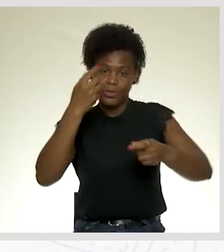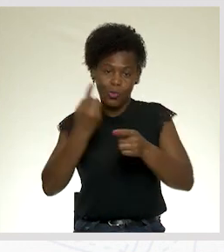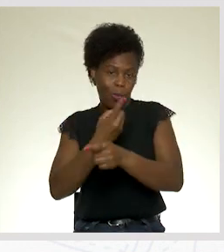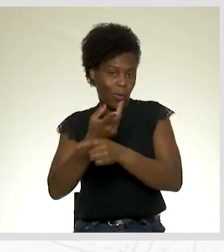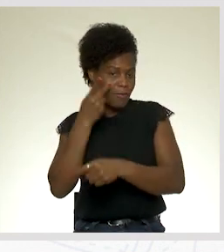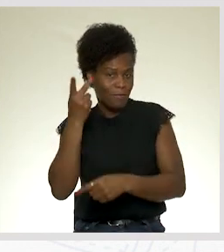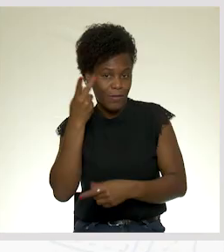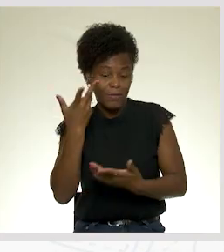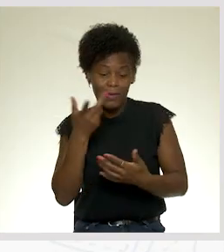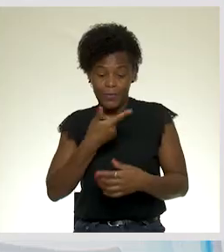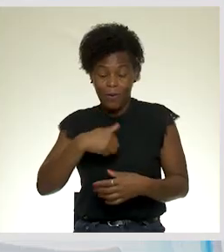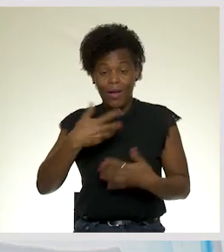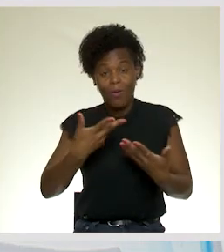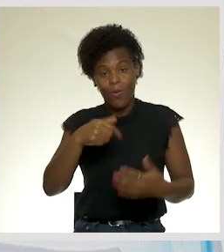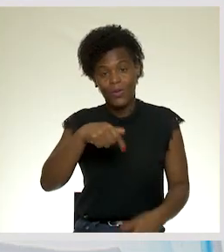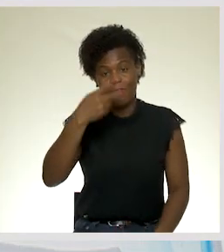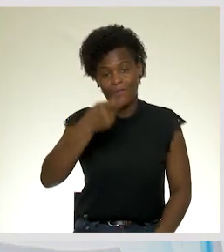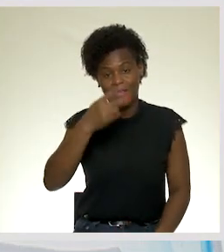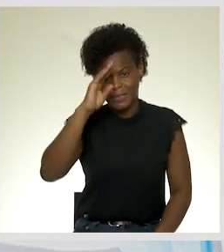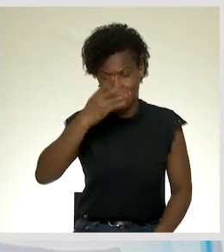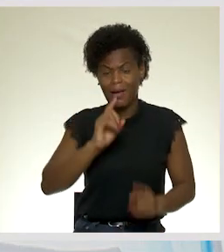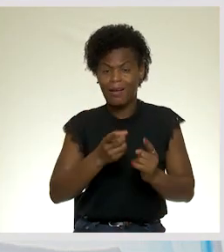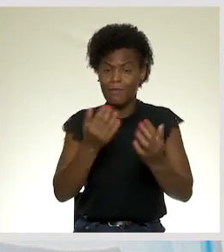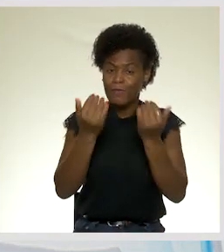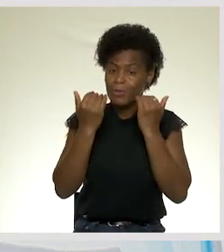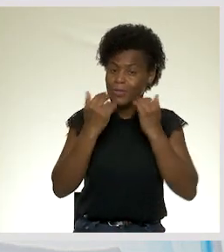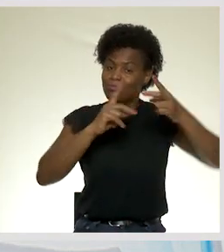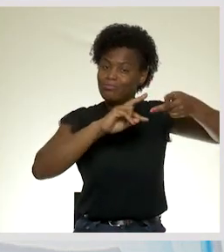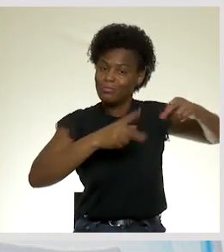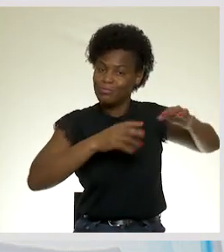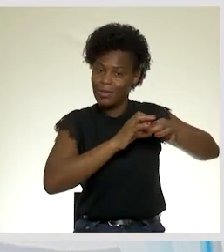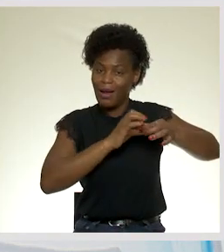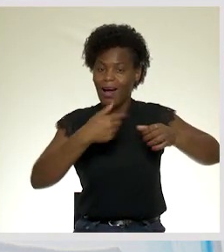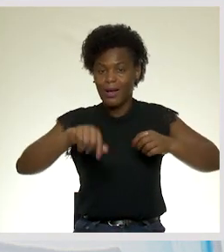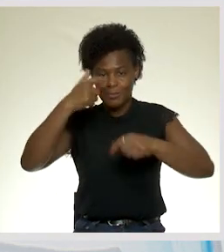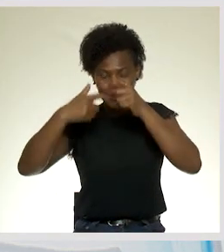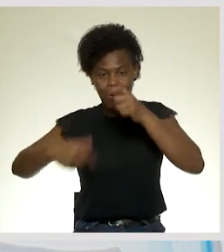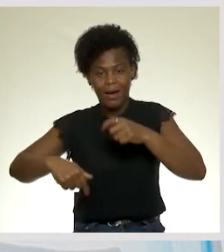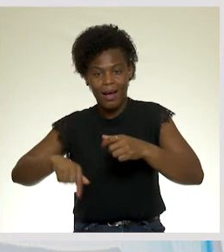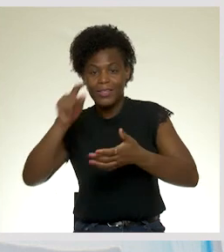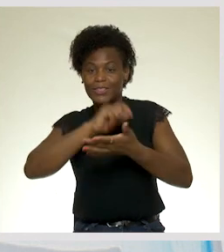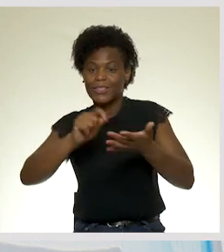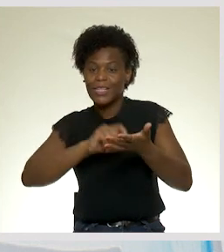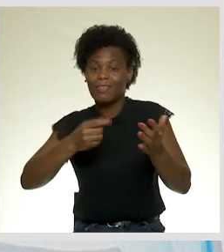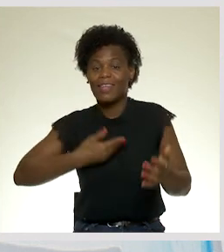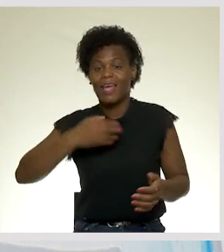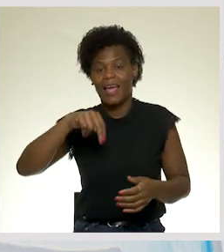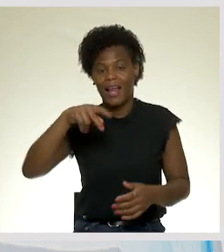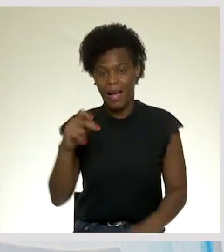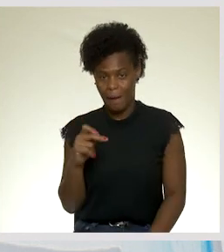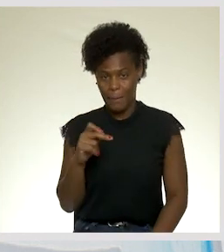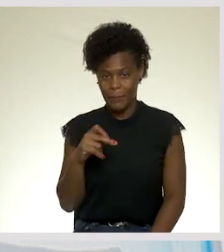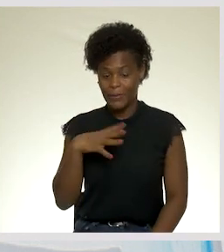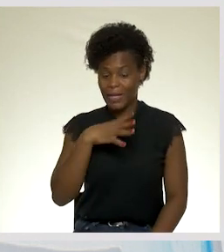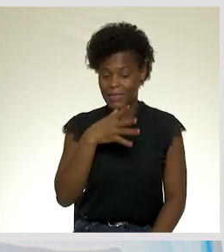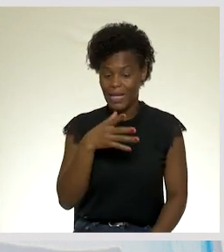vivos. Então, ficamos a saber hoje que as informações genéticas que compõem os seres vivos está escrito no